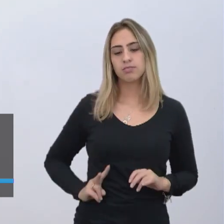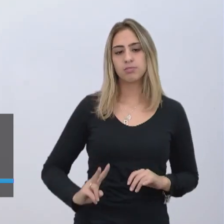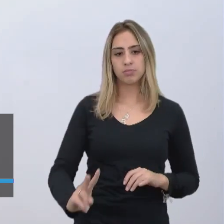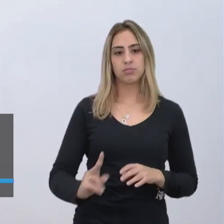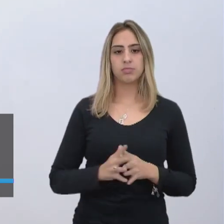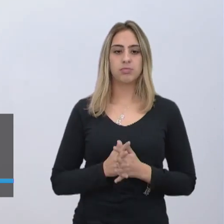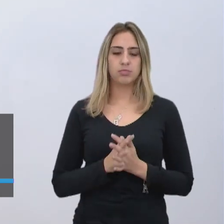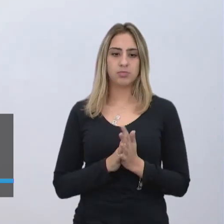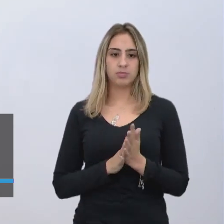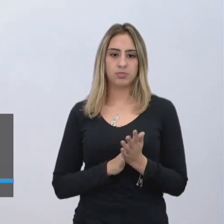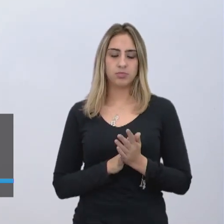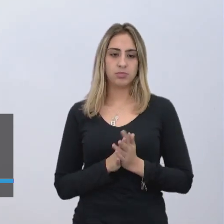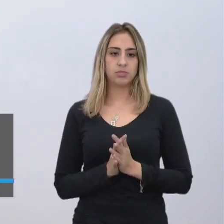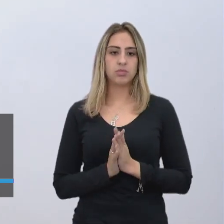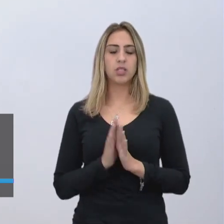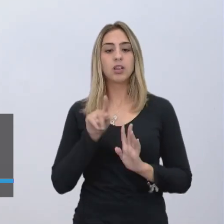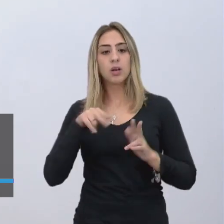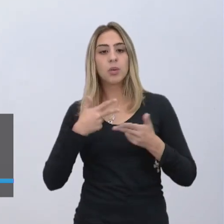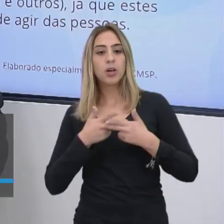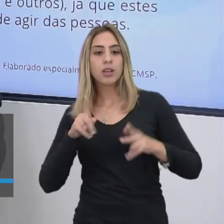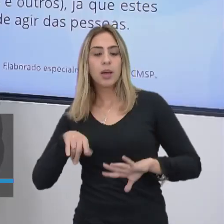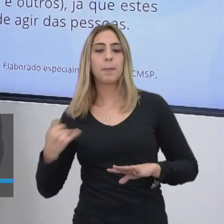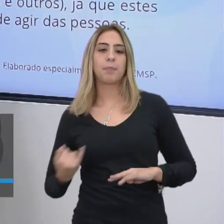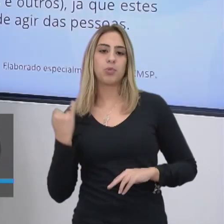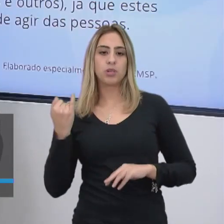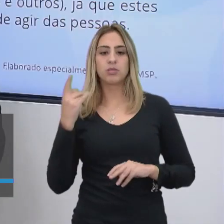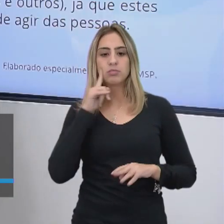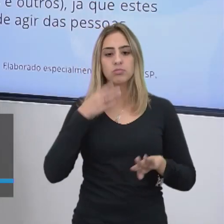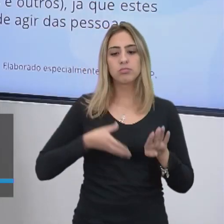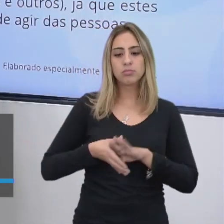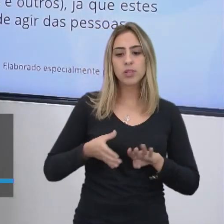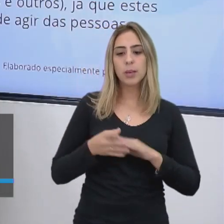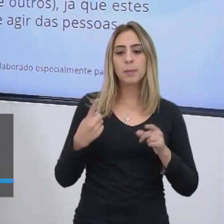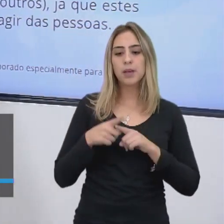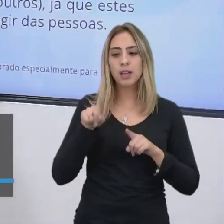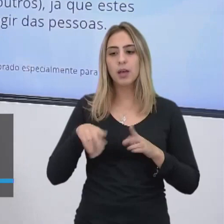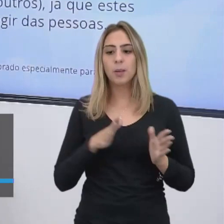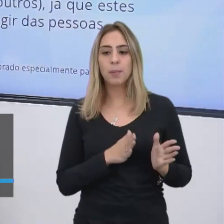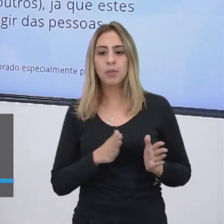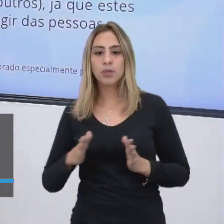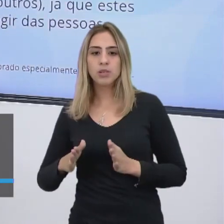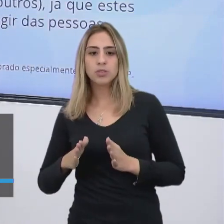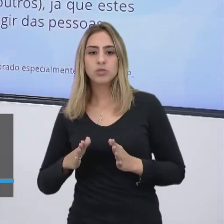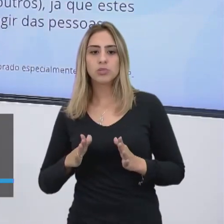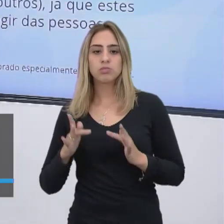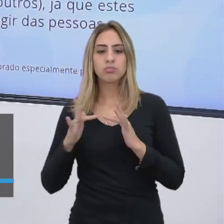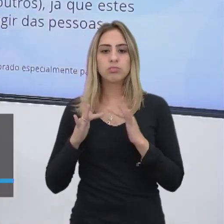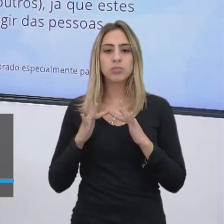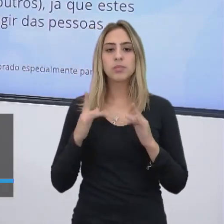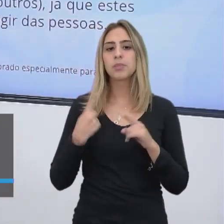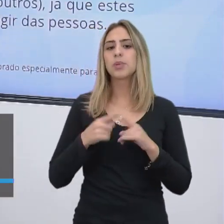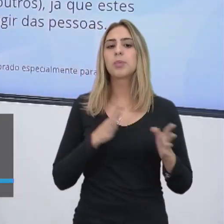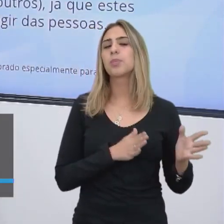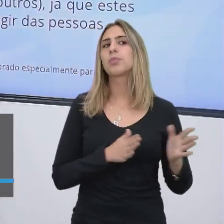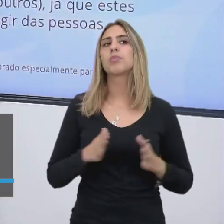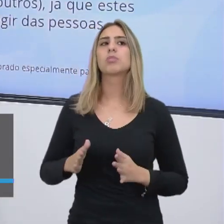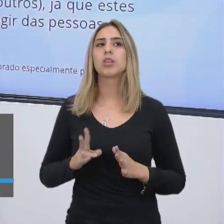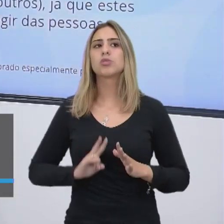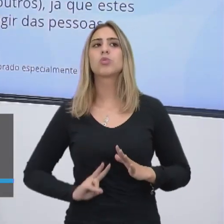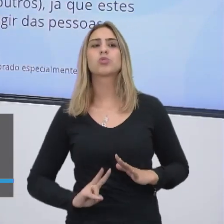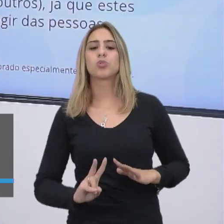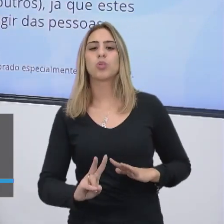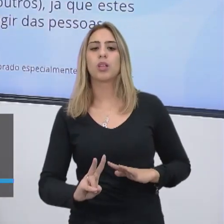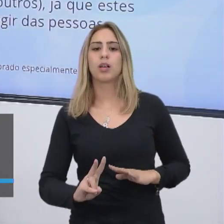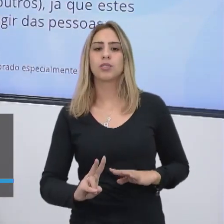constantemente. Isso é uma coisa que é importante salientar, que é esse processo de continuidade. Por que o processo de